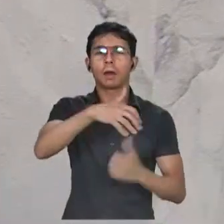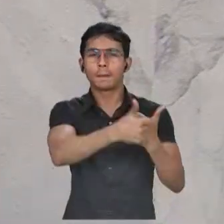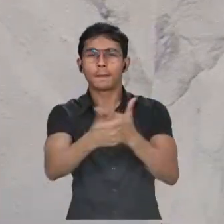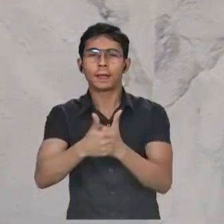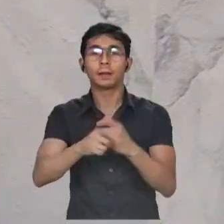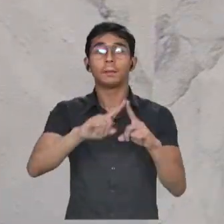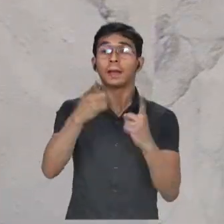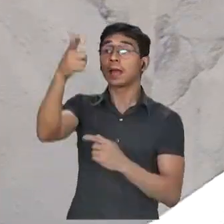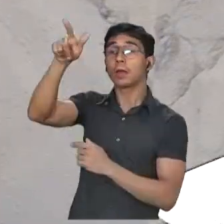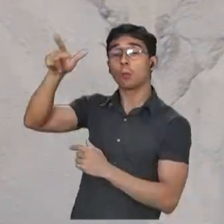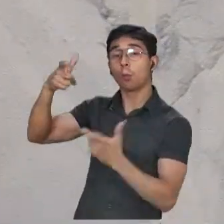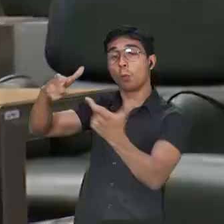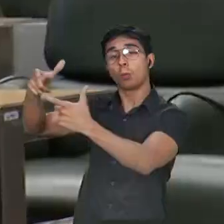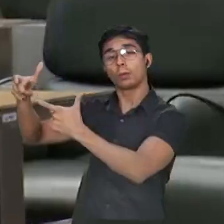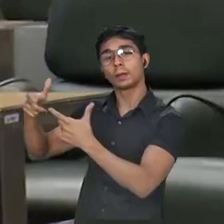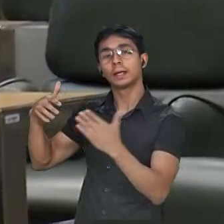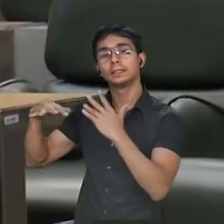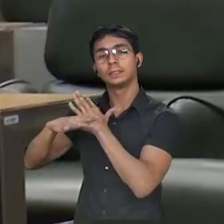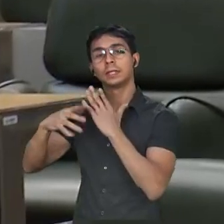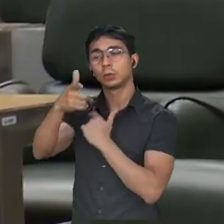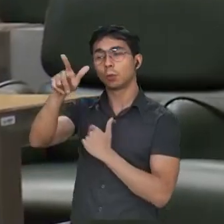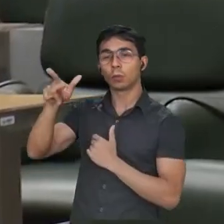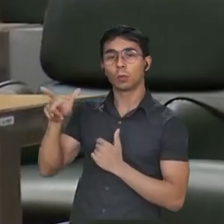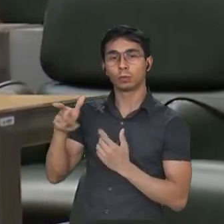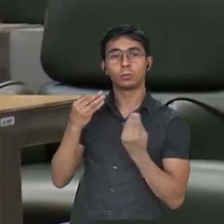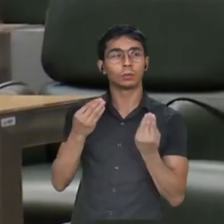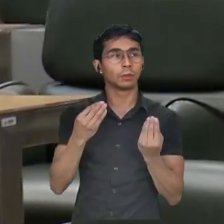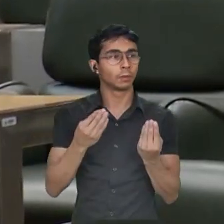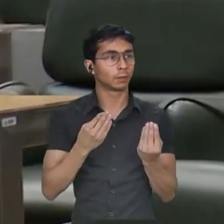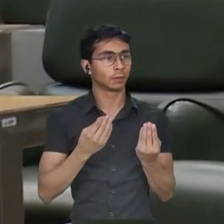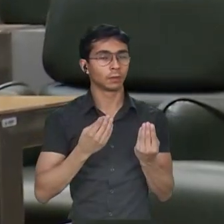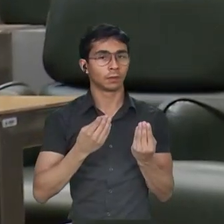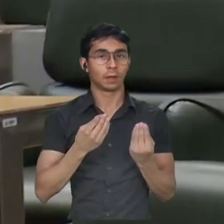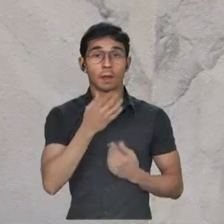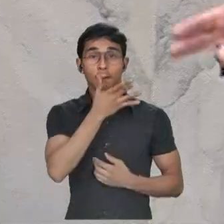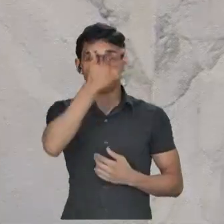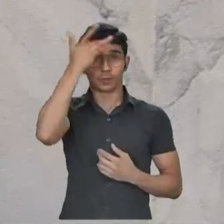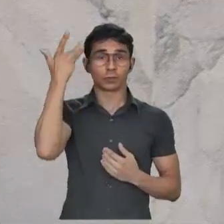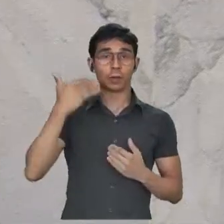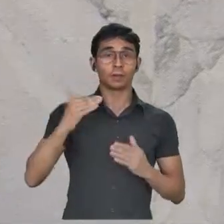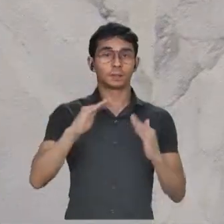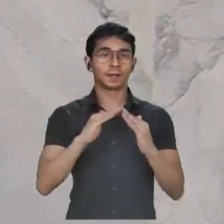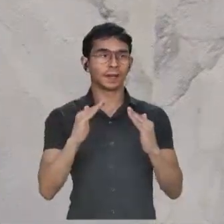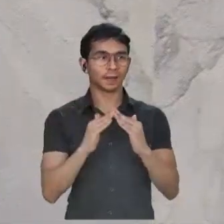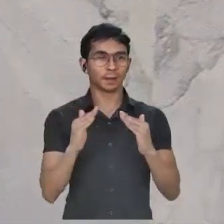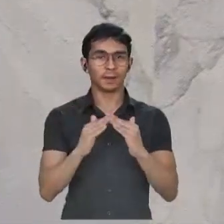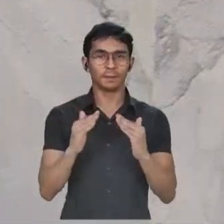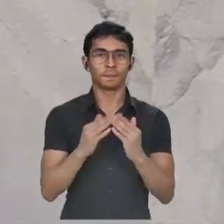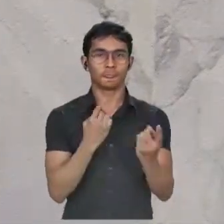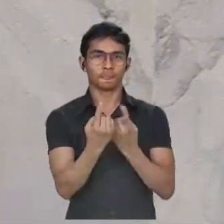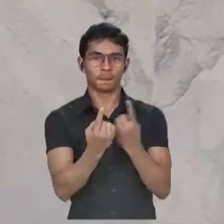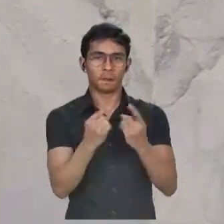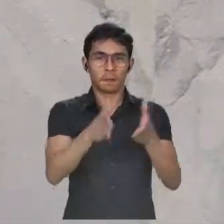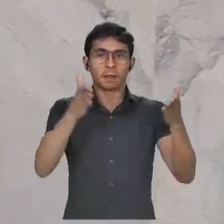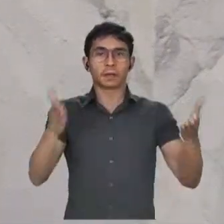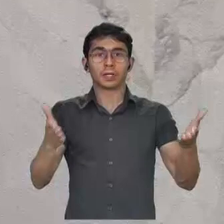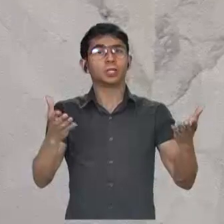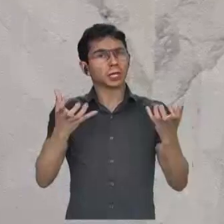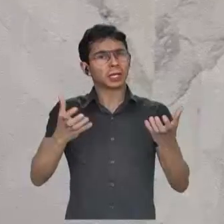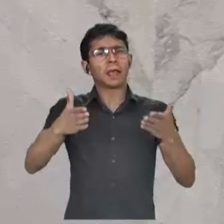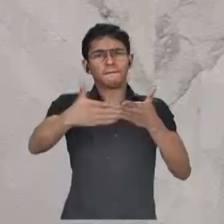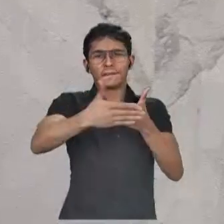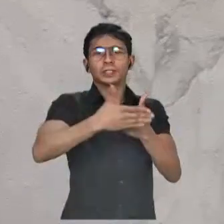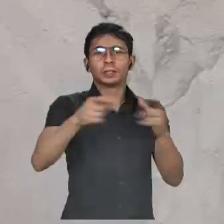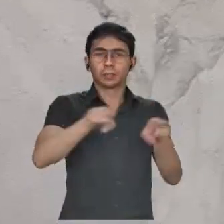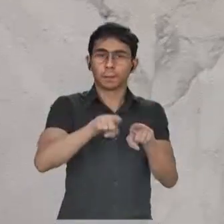cidade se fossem todo cidadão que mora em uma avenida com grande movimentação daquele que a vida seja fechado também eu também queria porque